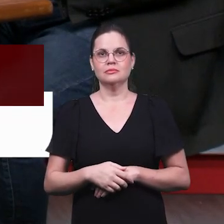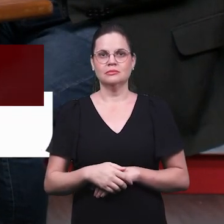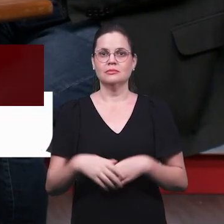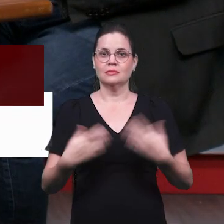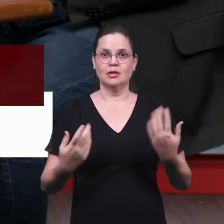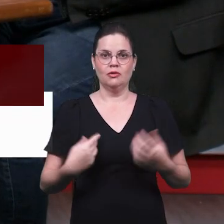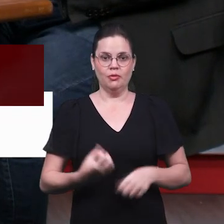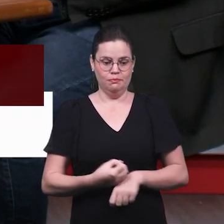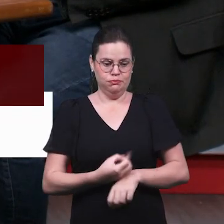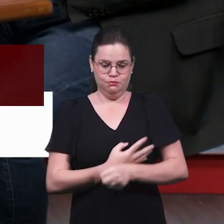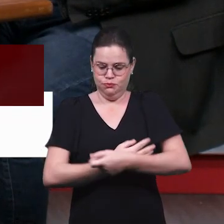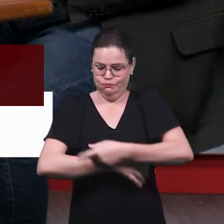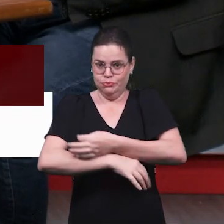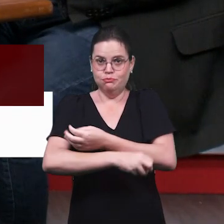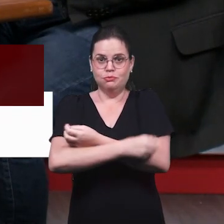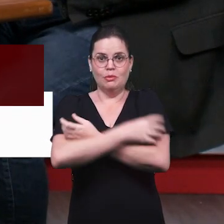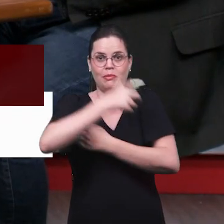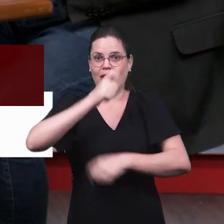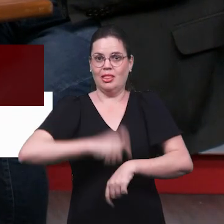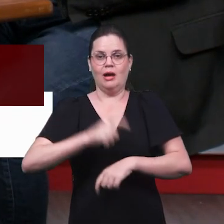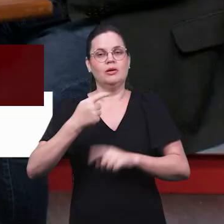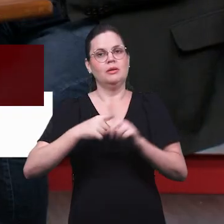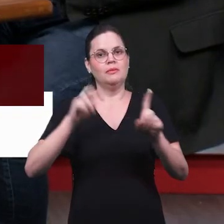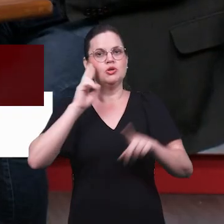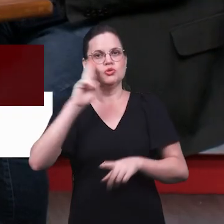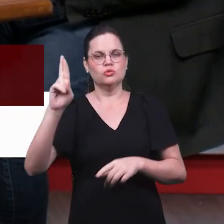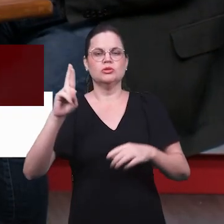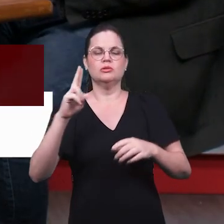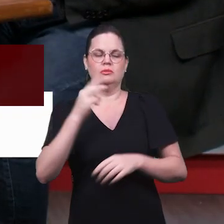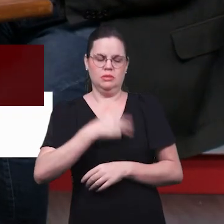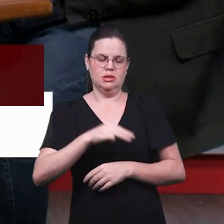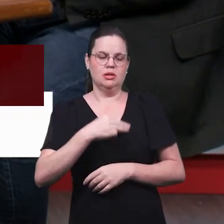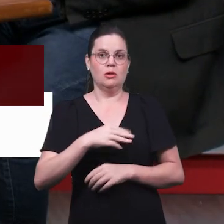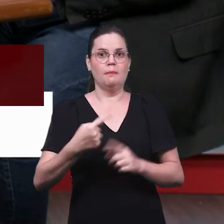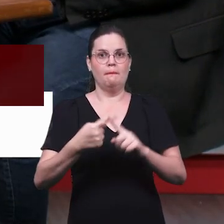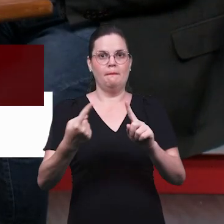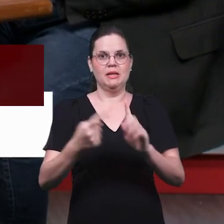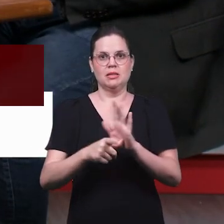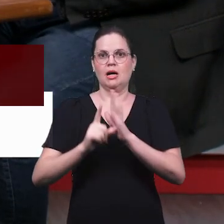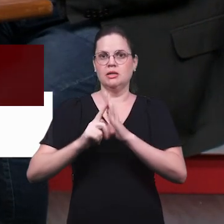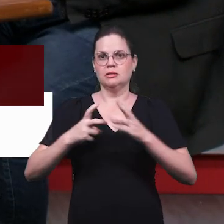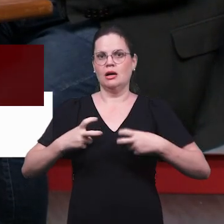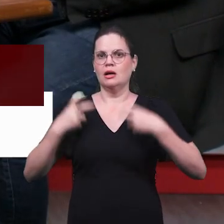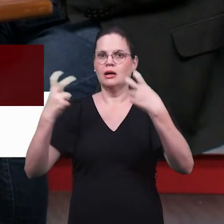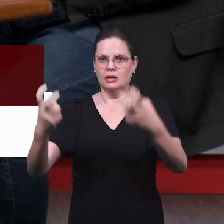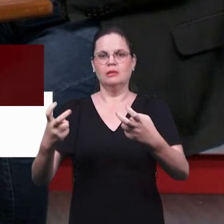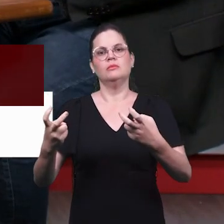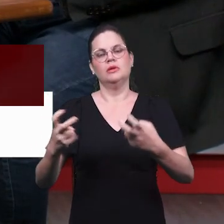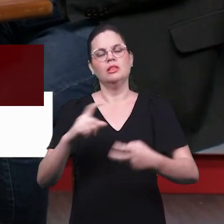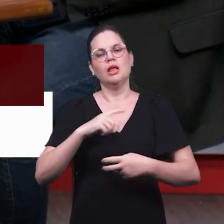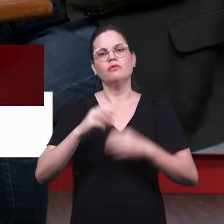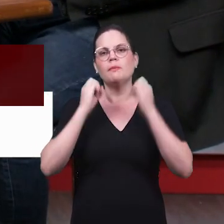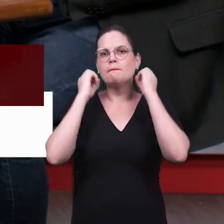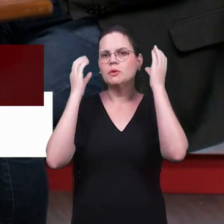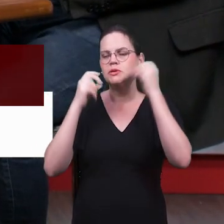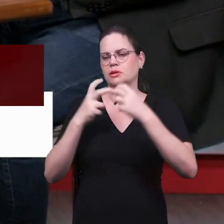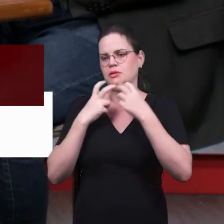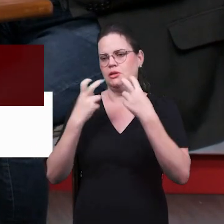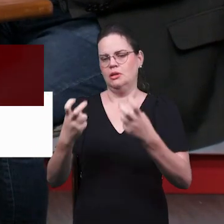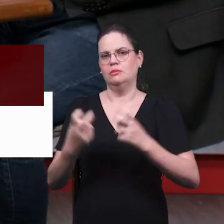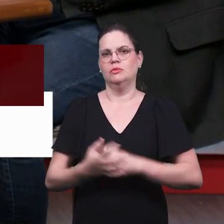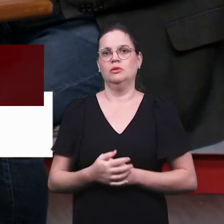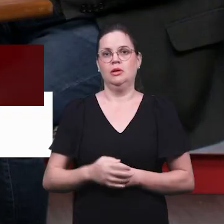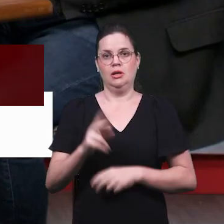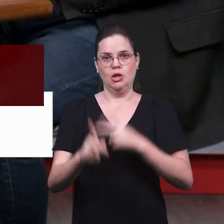de Miriam. Mas o Senhor teve misericórdia, né? Mas houve um clamor. Houve um clamor, o Senhor teve misericórdia, e o povo não